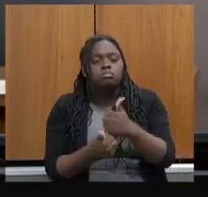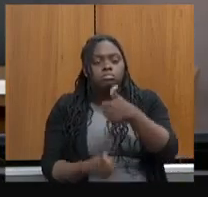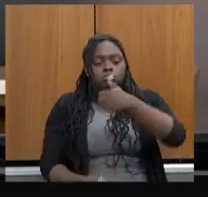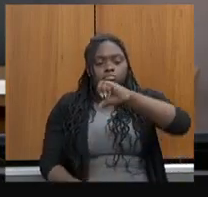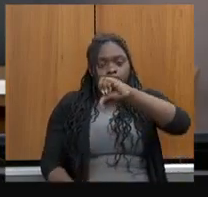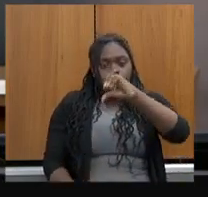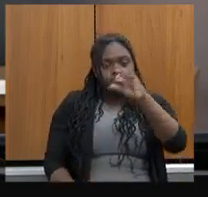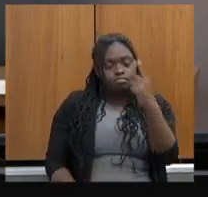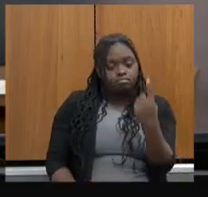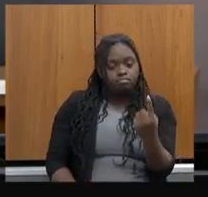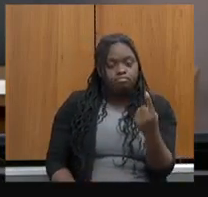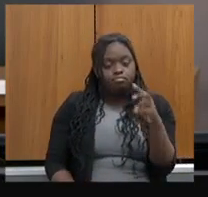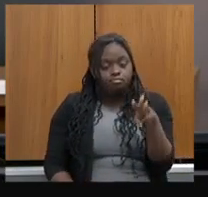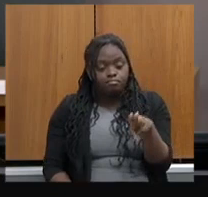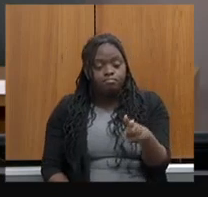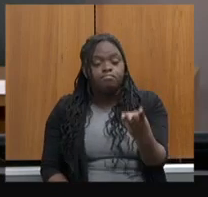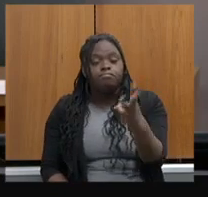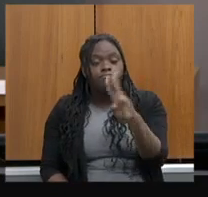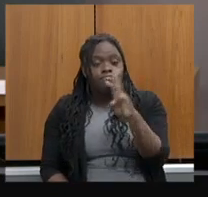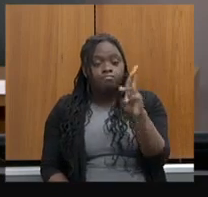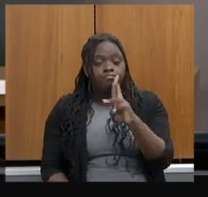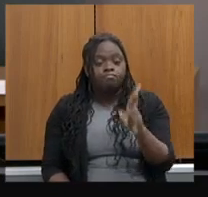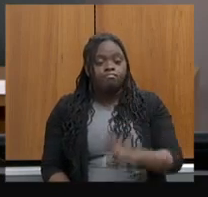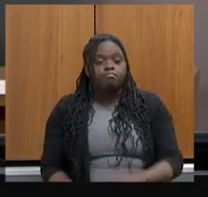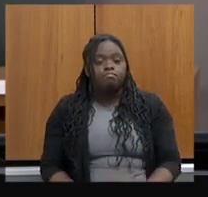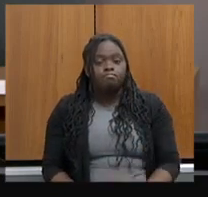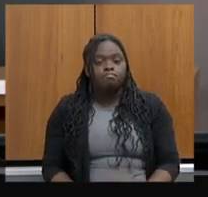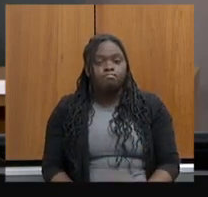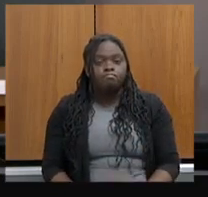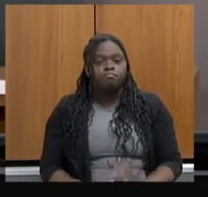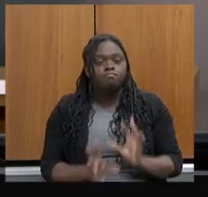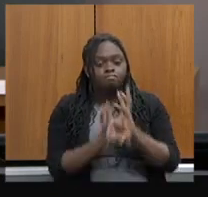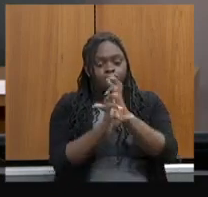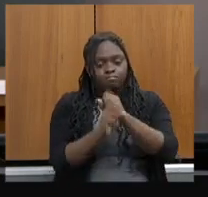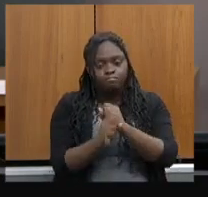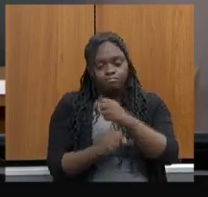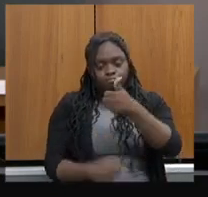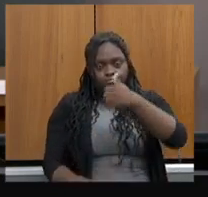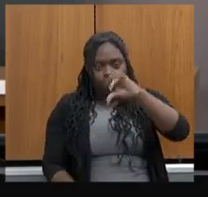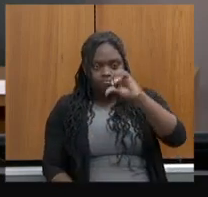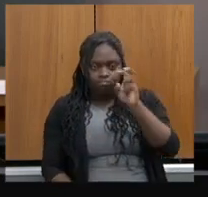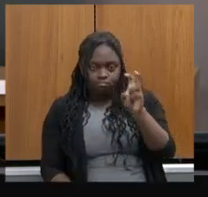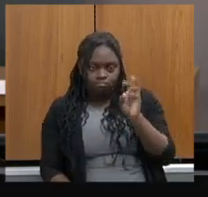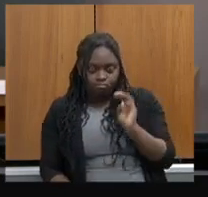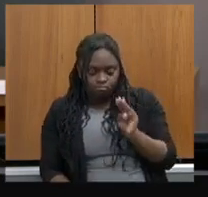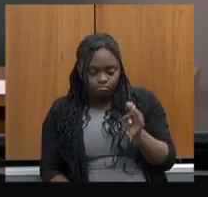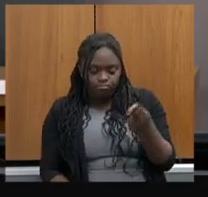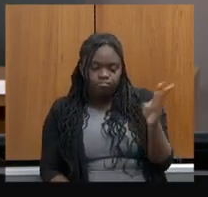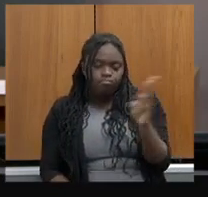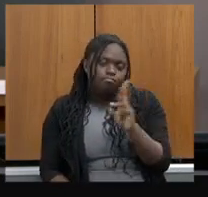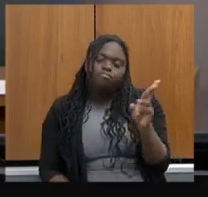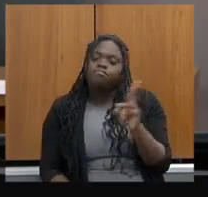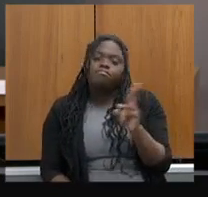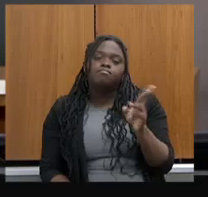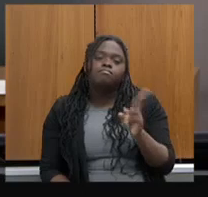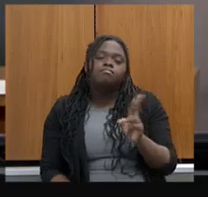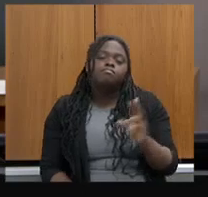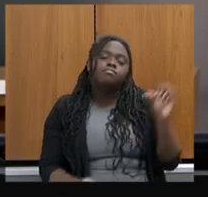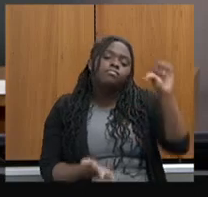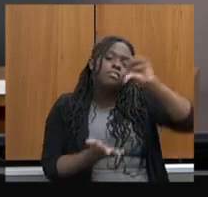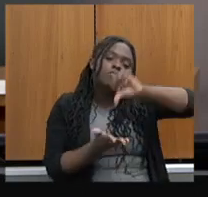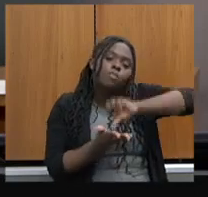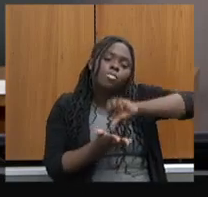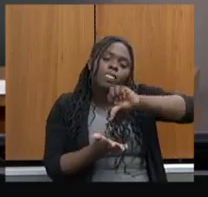191 milhões de reais refazendo um total de 195 milhões de reais em capital